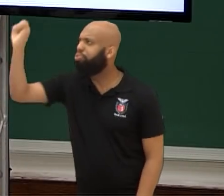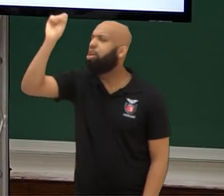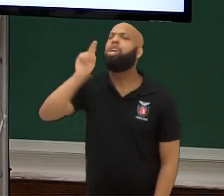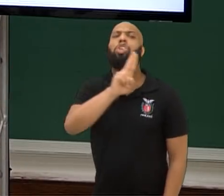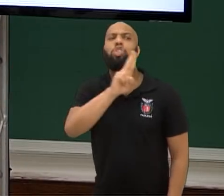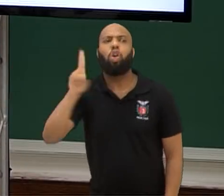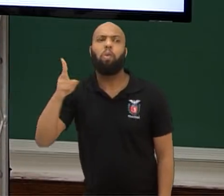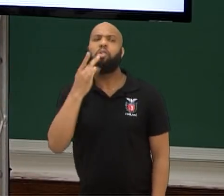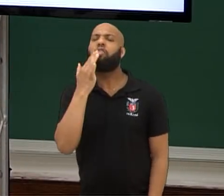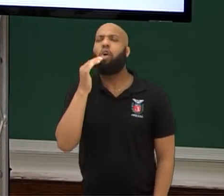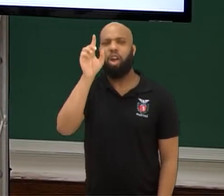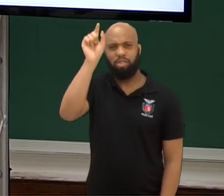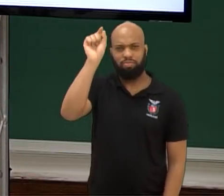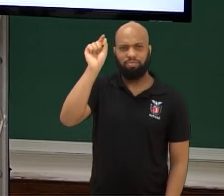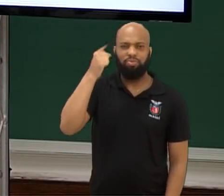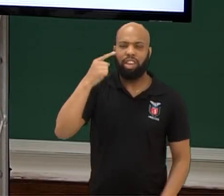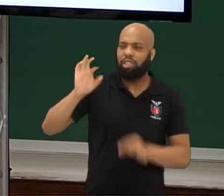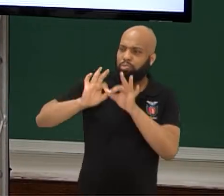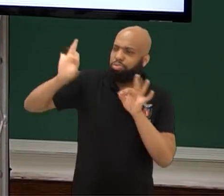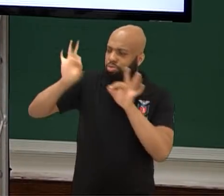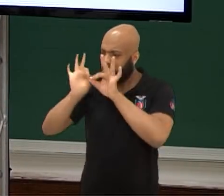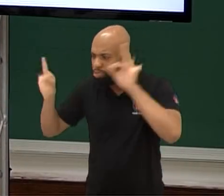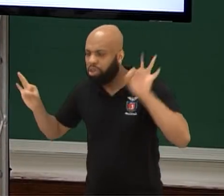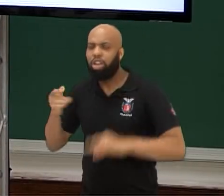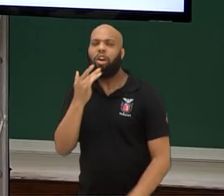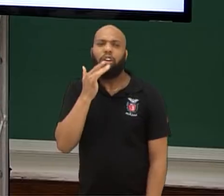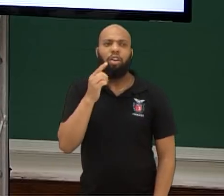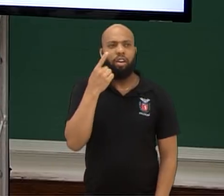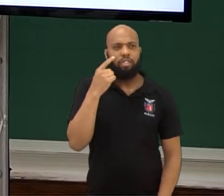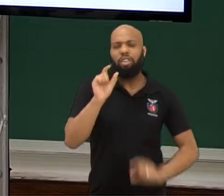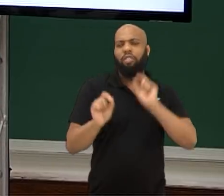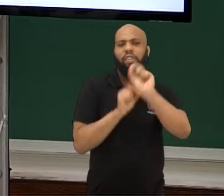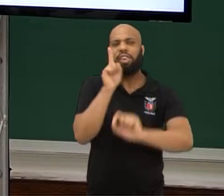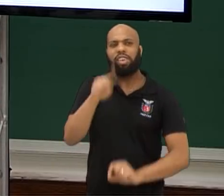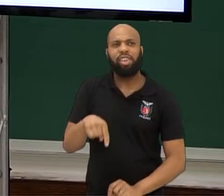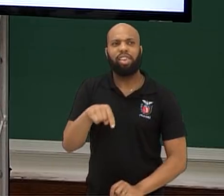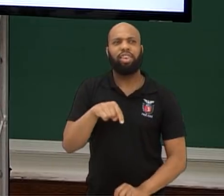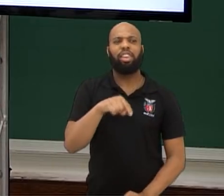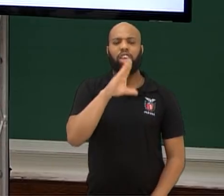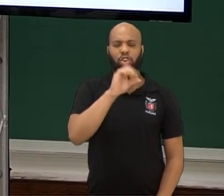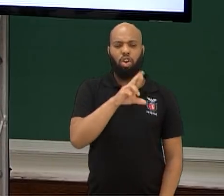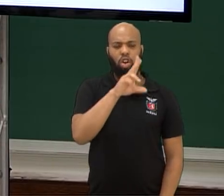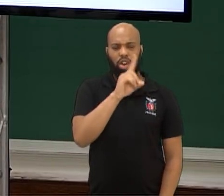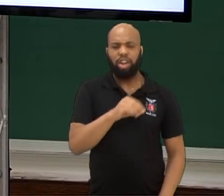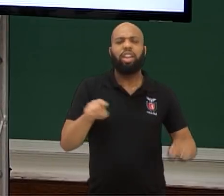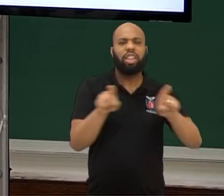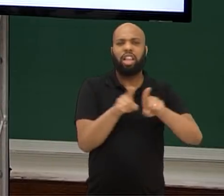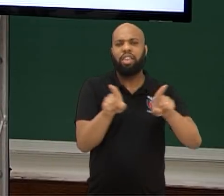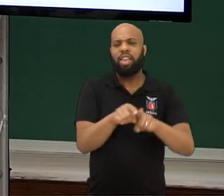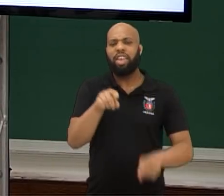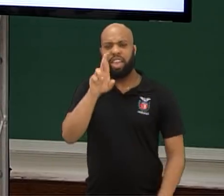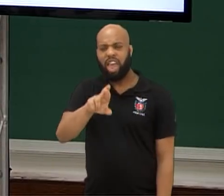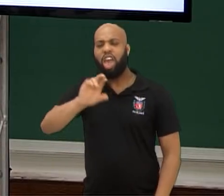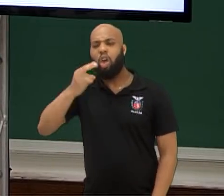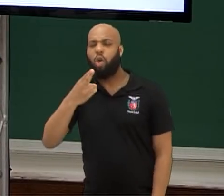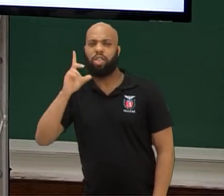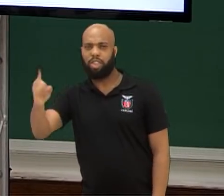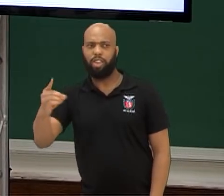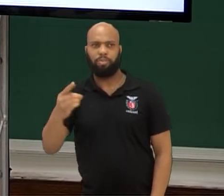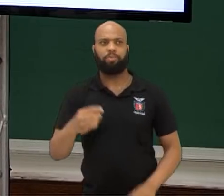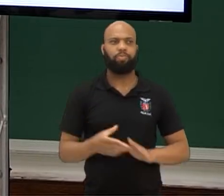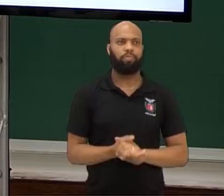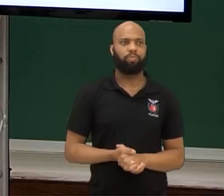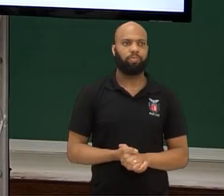me dizer quais destas retas me diz que é corda, raio ou